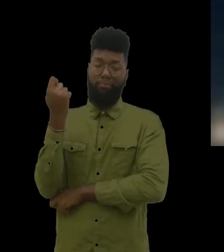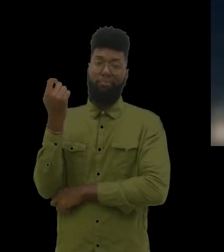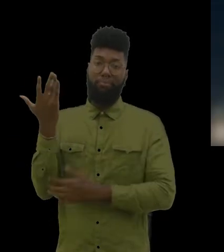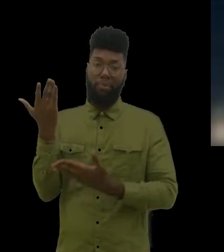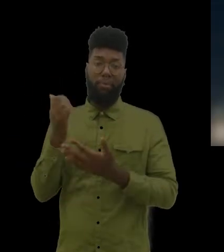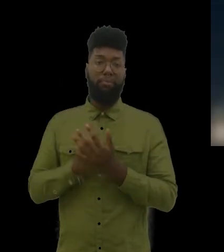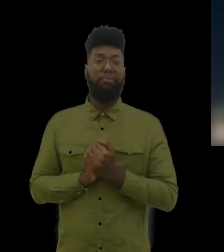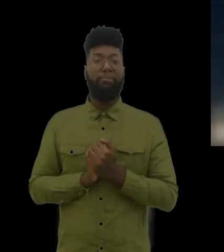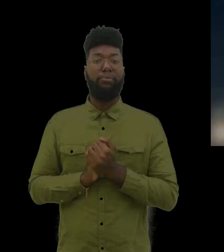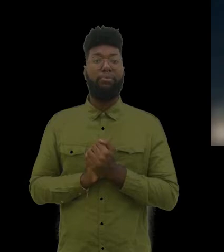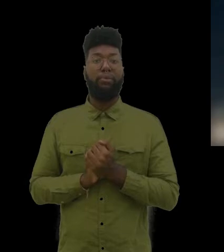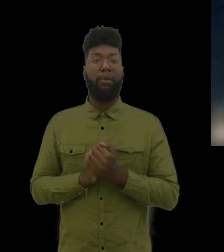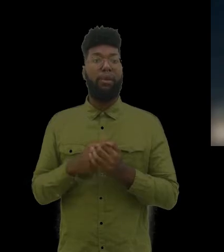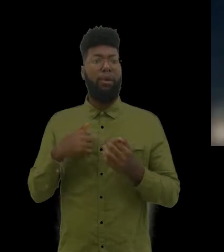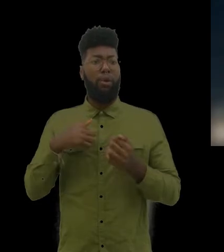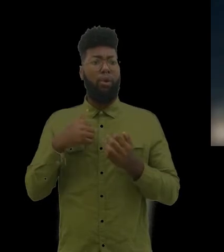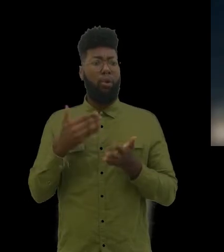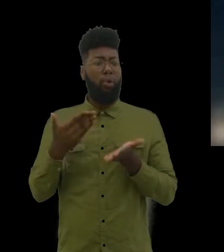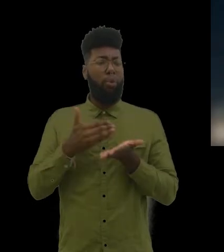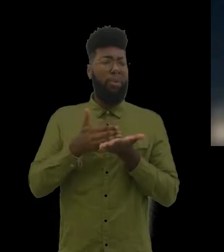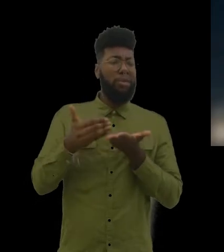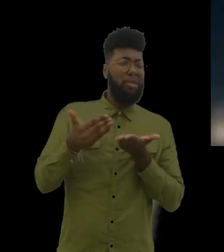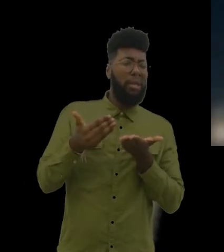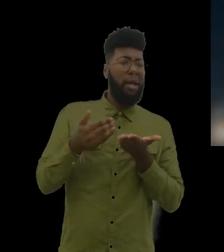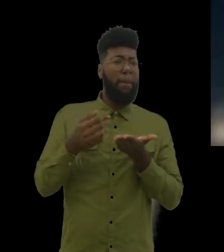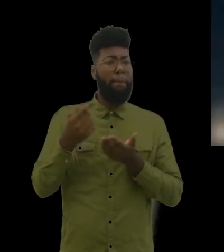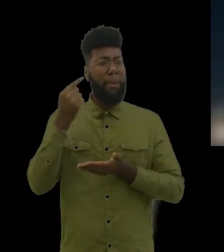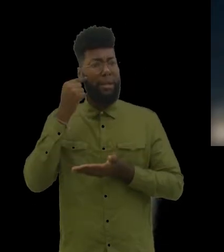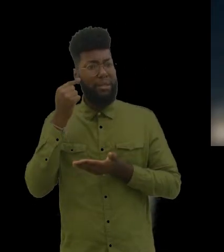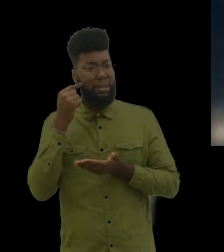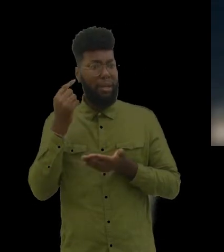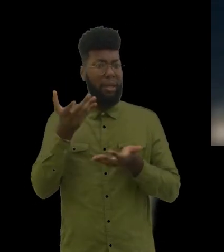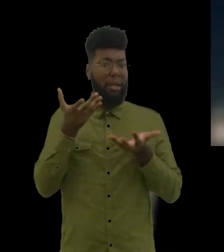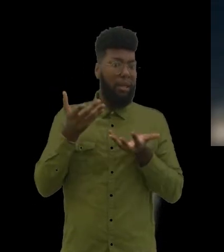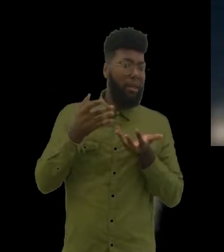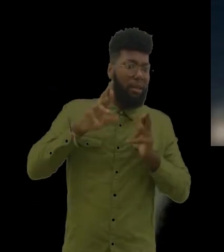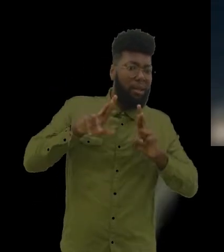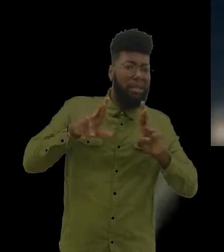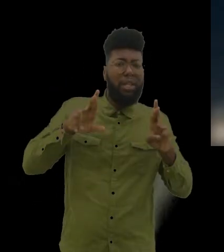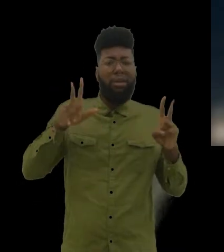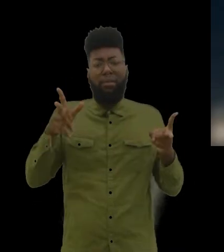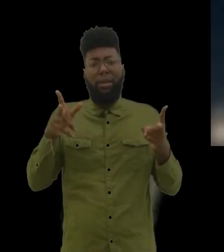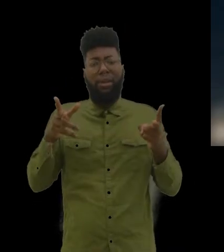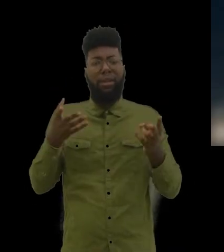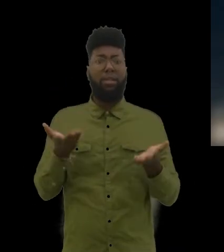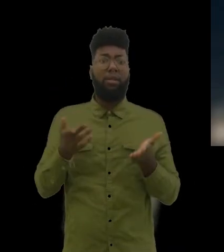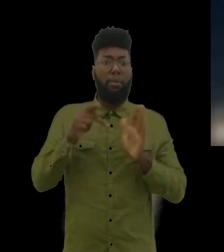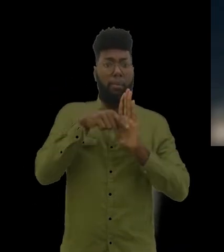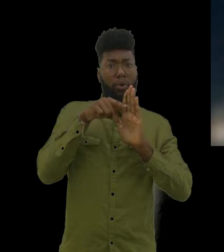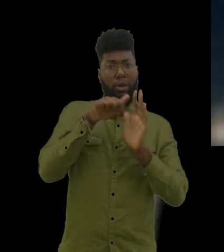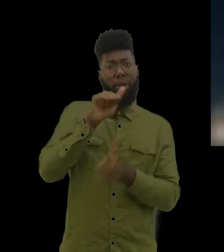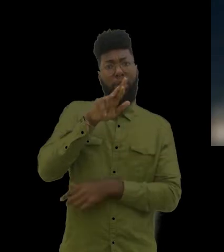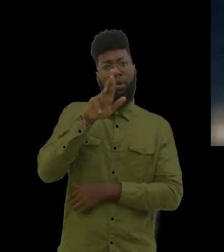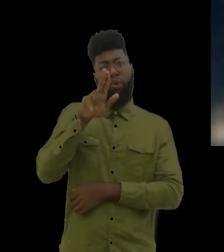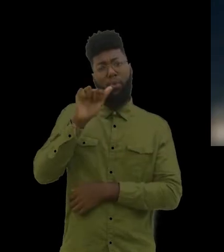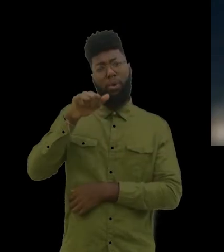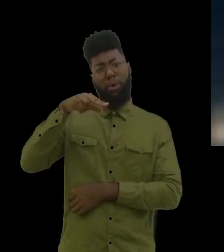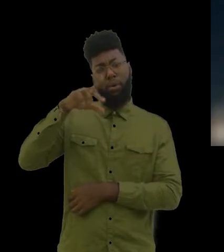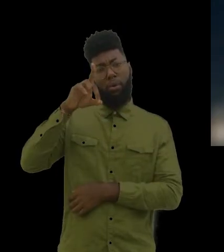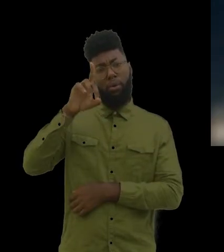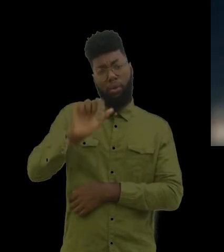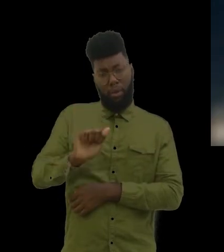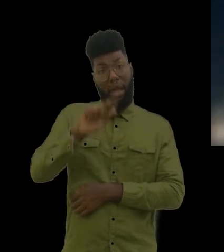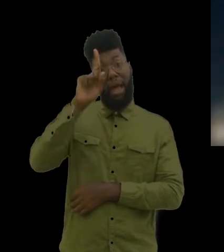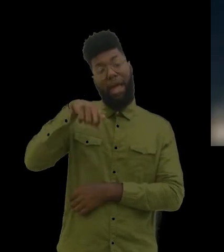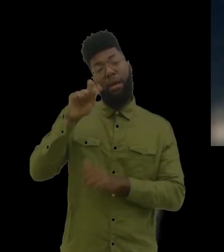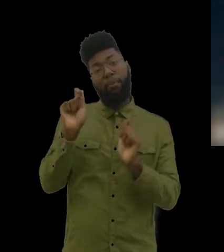Aruanda, ele veio e mostrou essa possibilidade, né? De tentar entender, de trazer pessoas aqui que